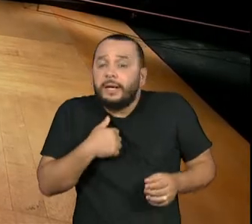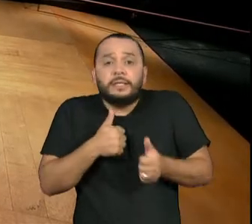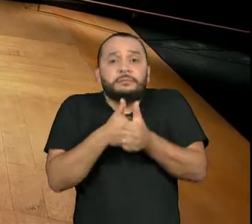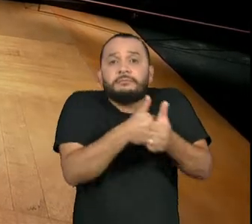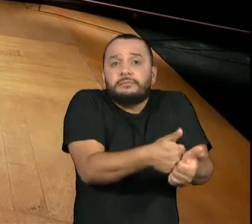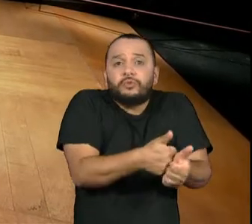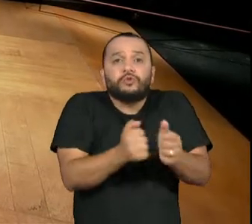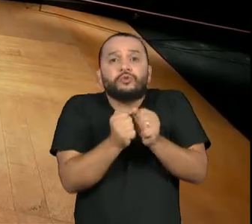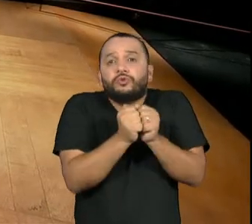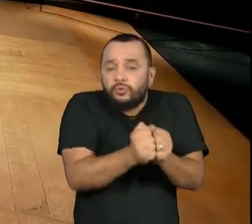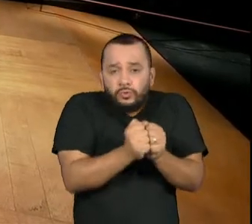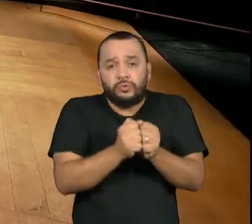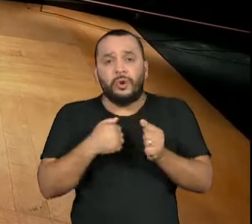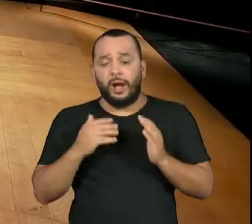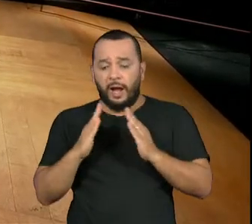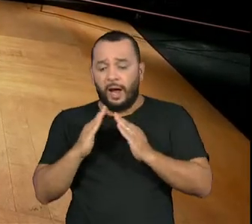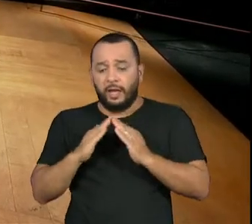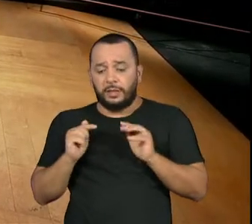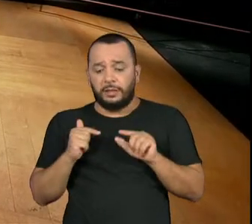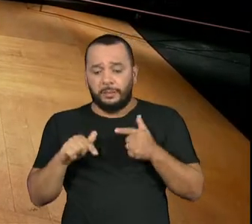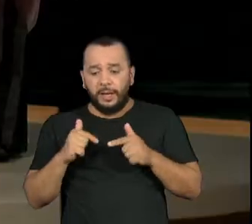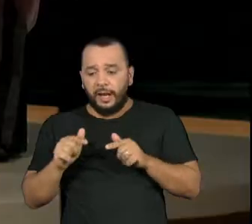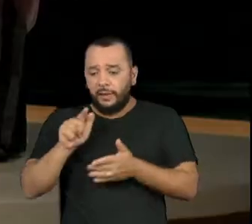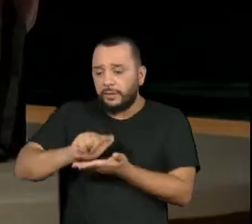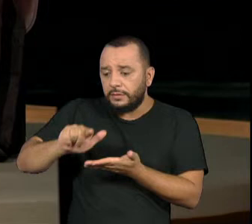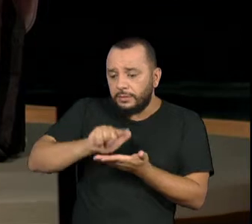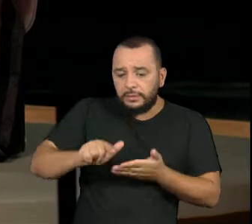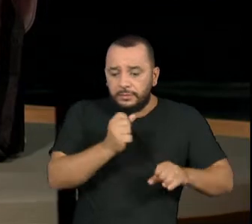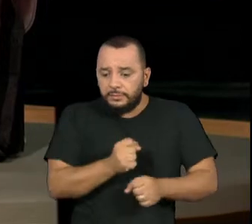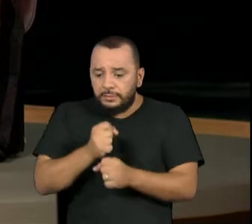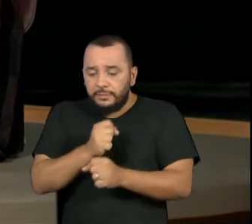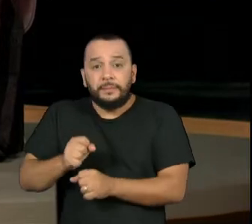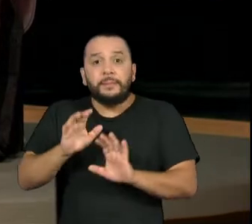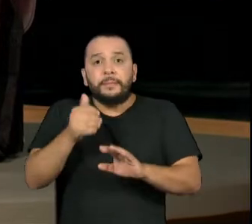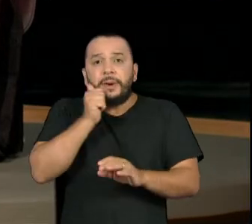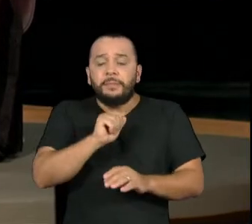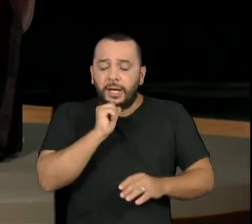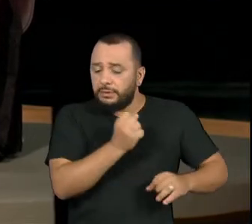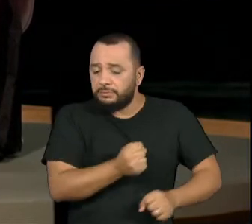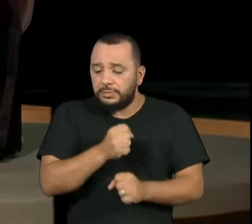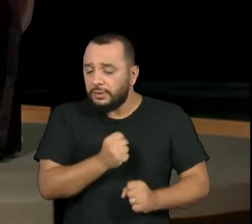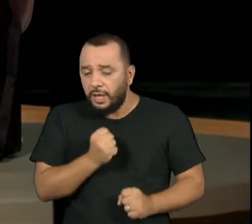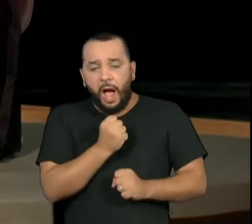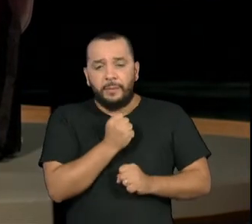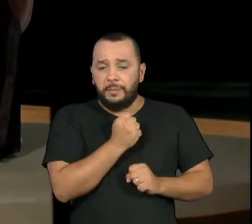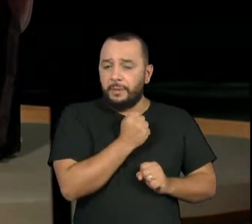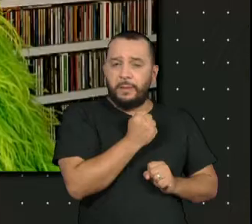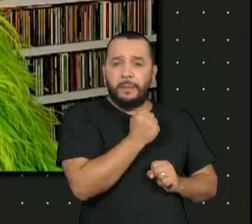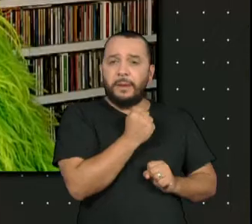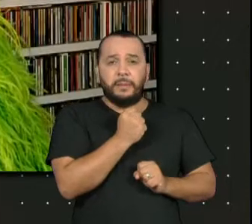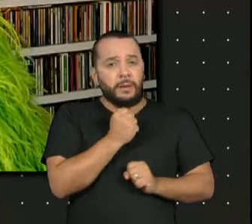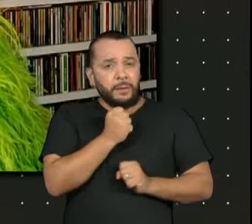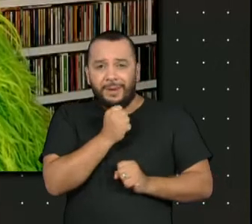mas nada, dona de casa e tudo. Mas minha mãe sempre cantava. Tenho memórias da minha mãe cantando, sabe?